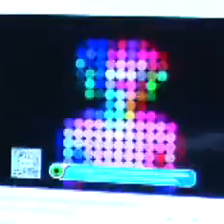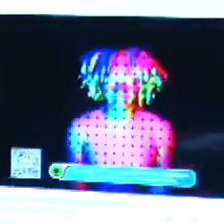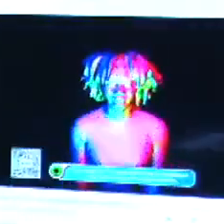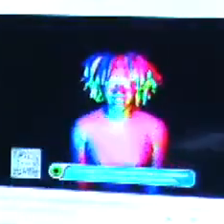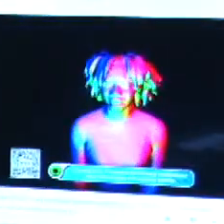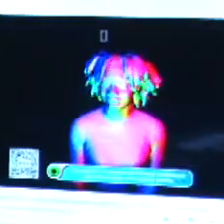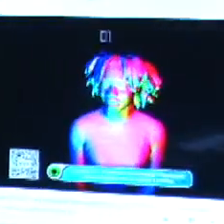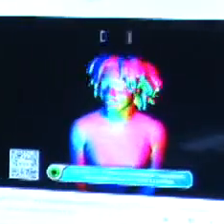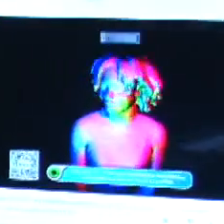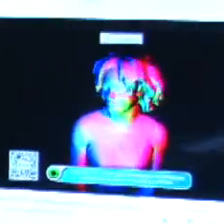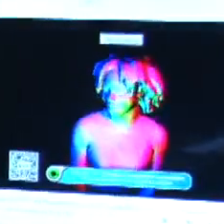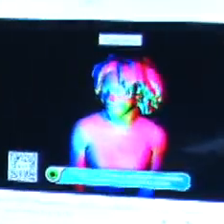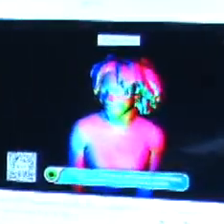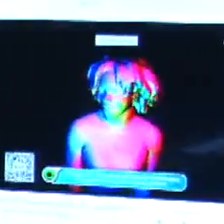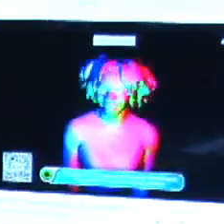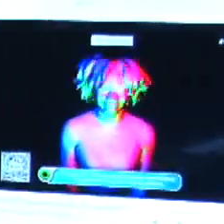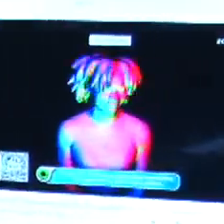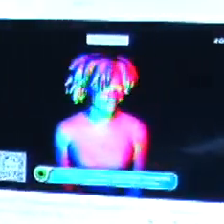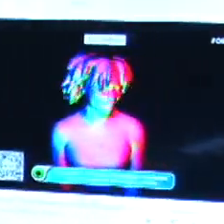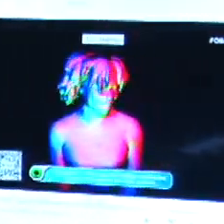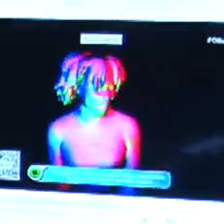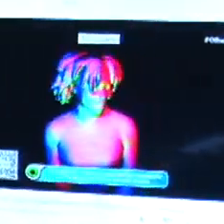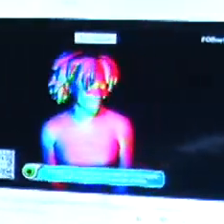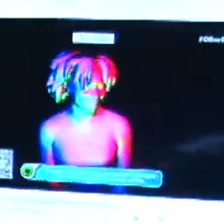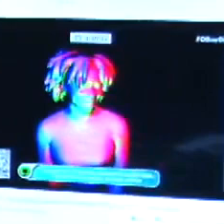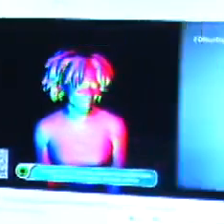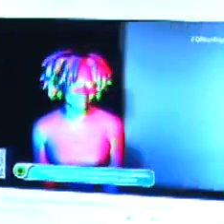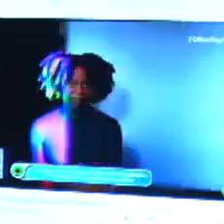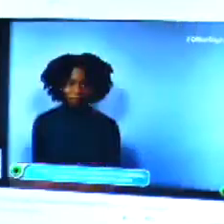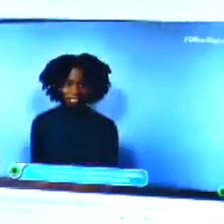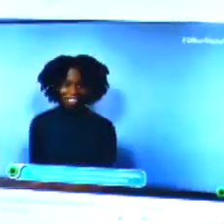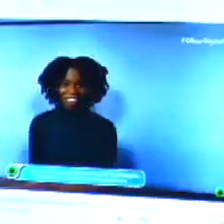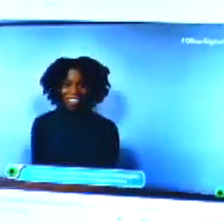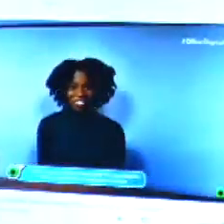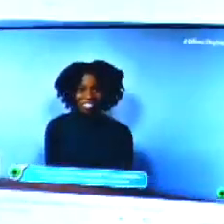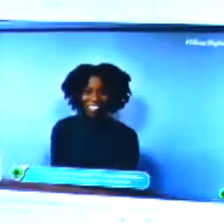detalhes no nosso portal olhardigital.com.br.